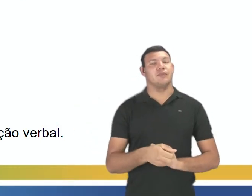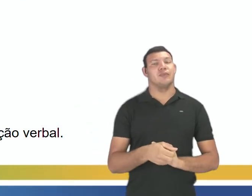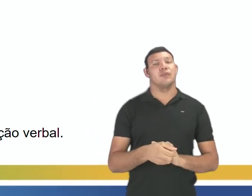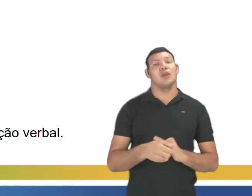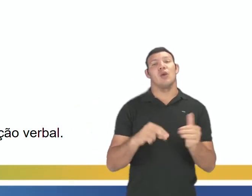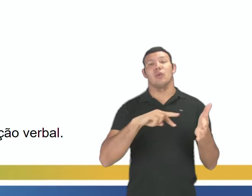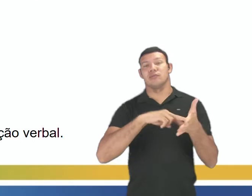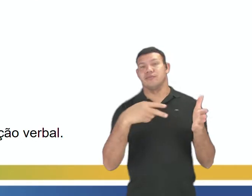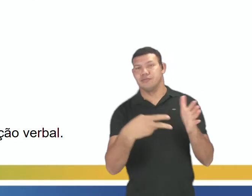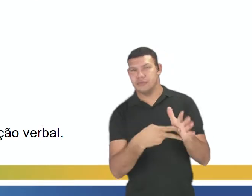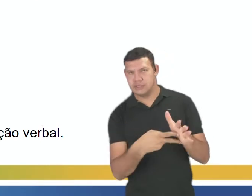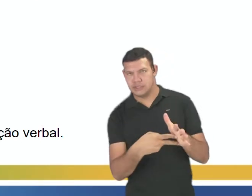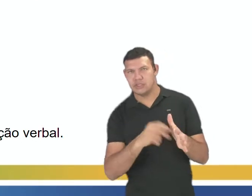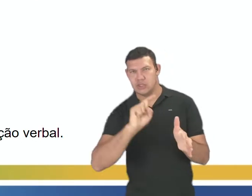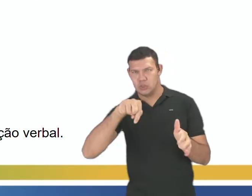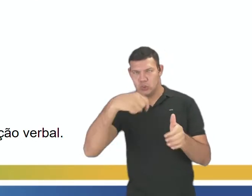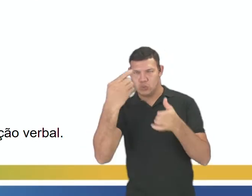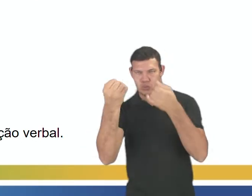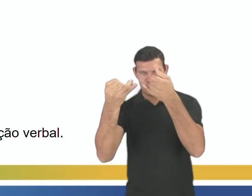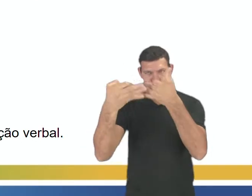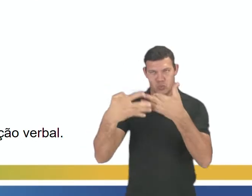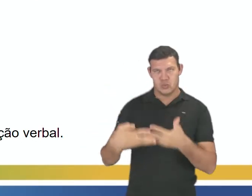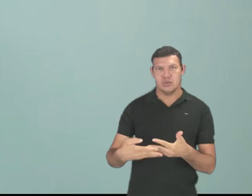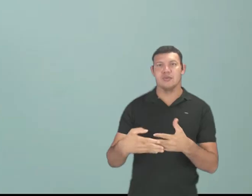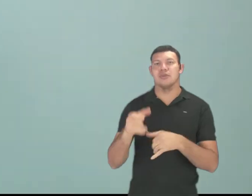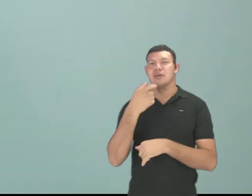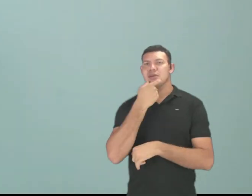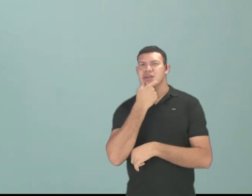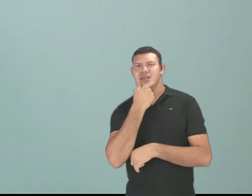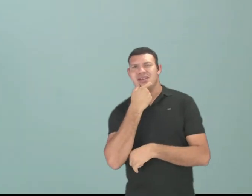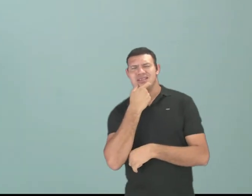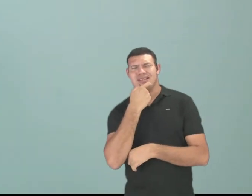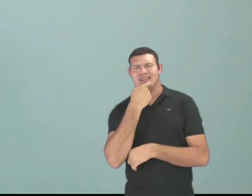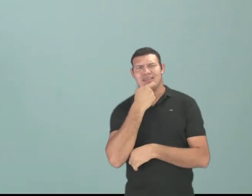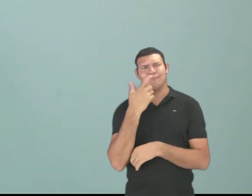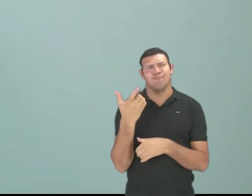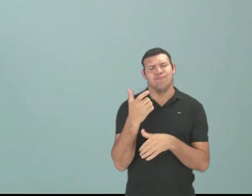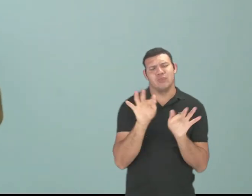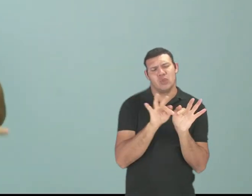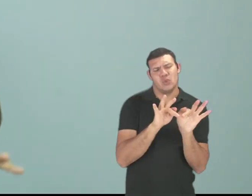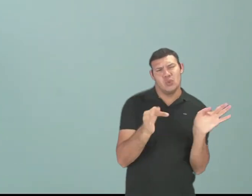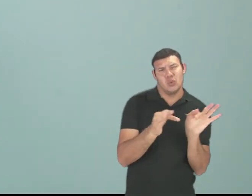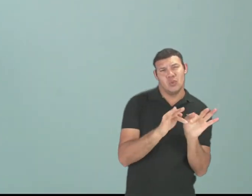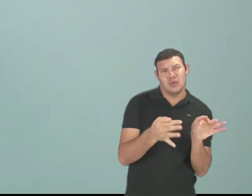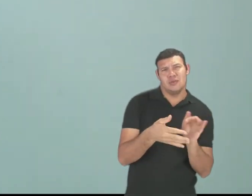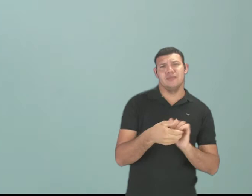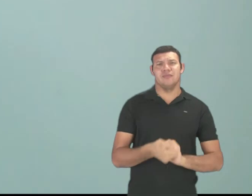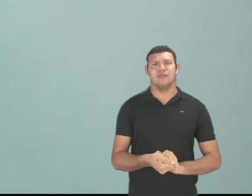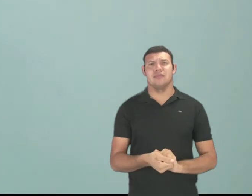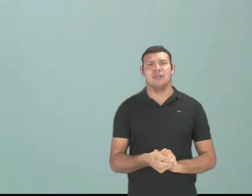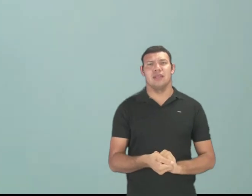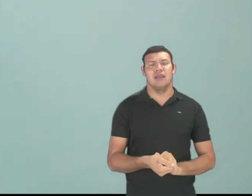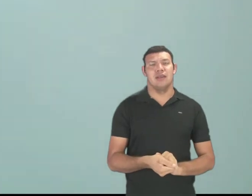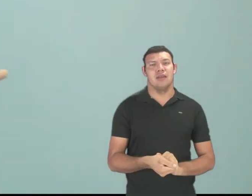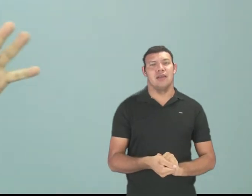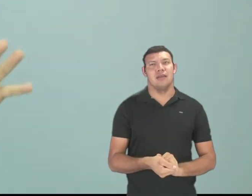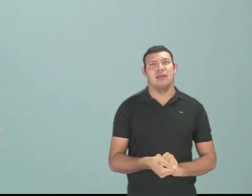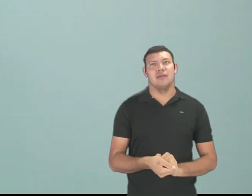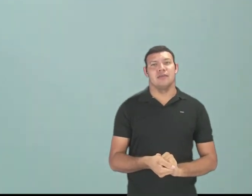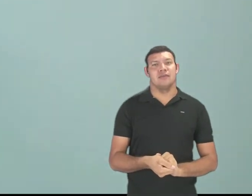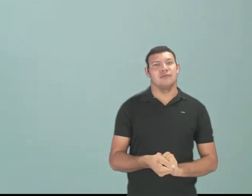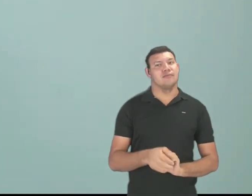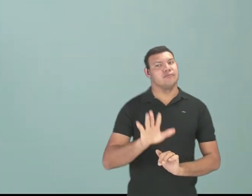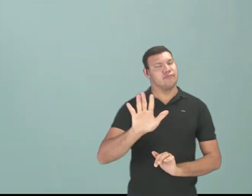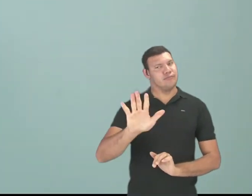objeto, mas assim, no inglês a gente explica de uma maneira bem simplificada, isso não é a